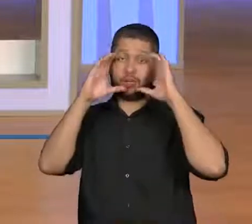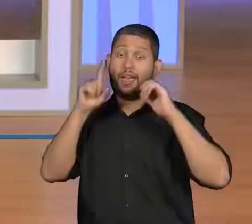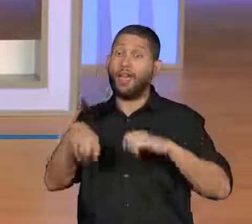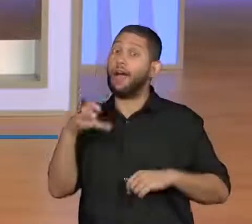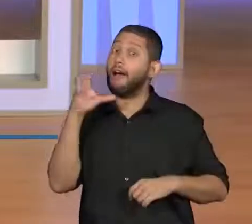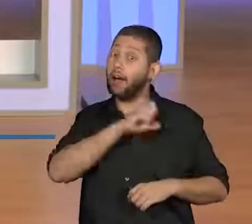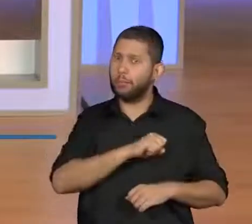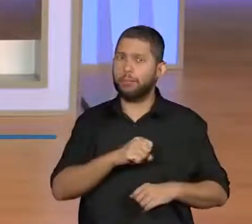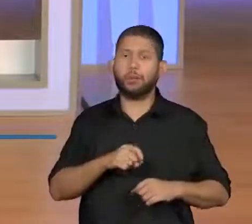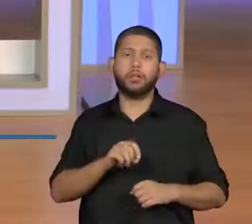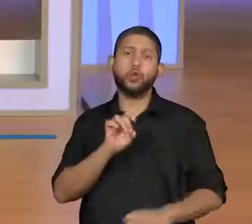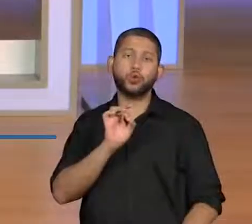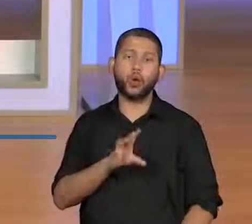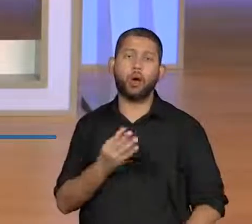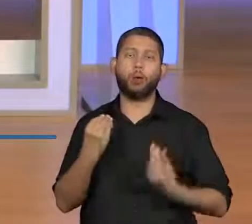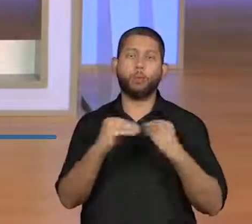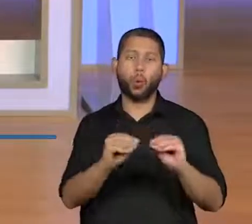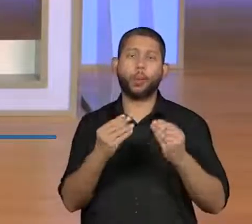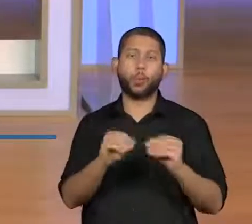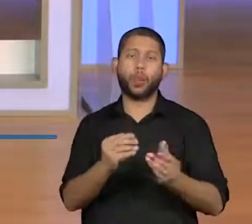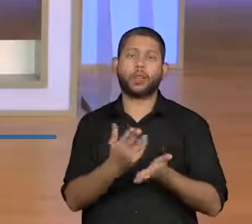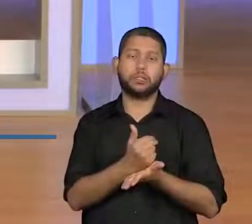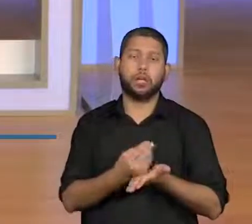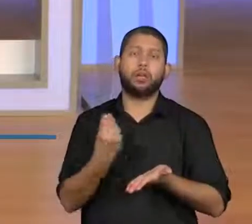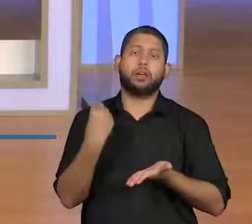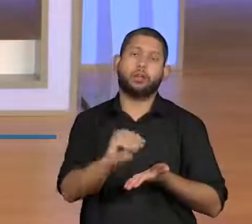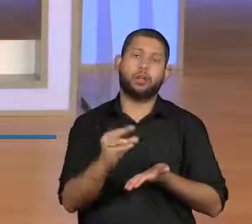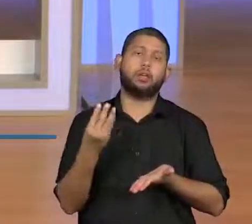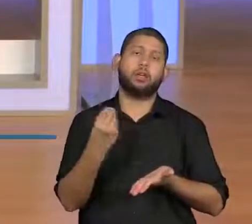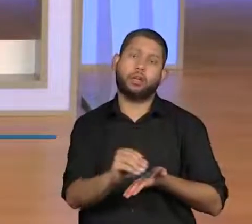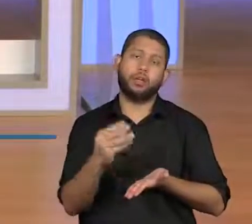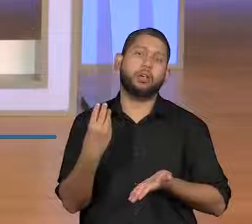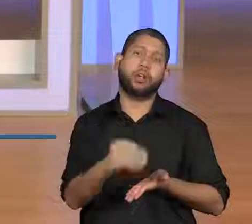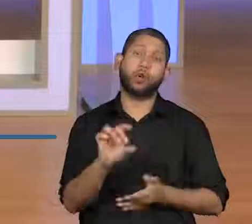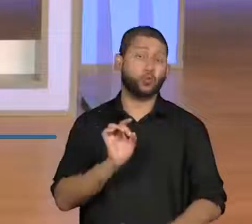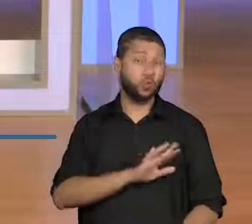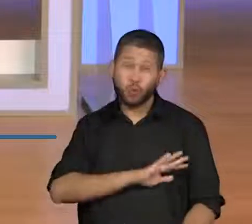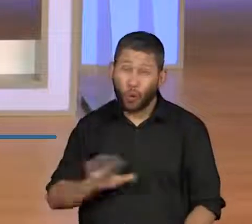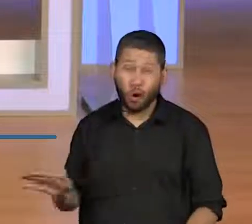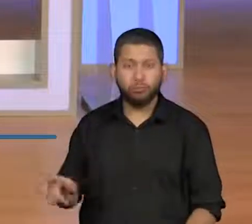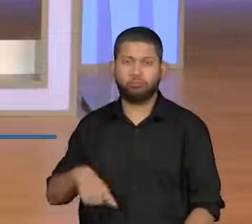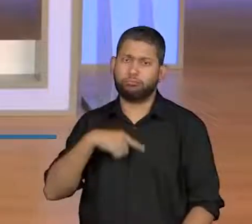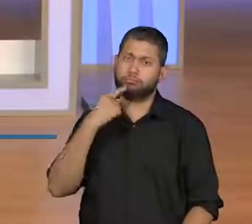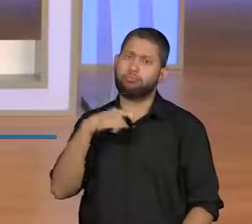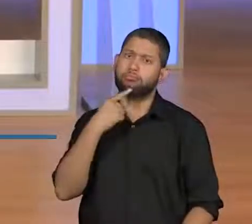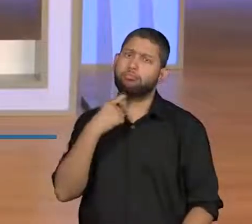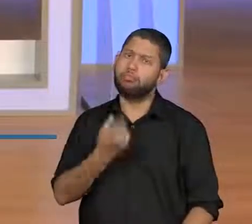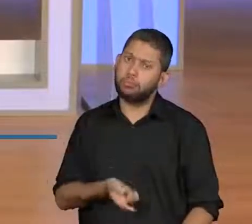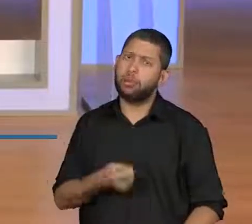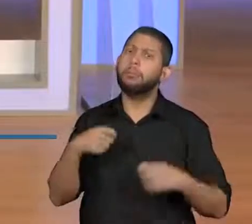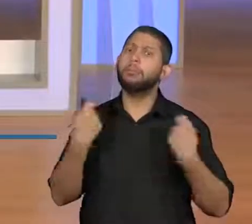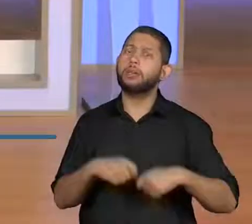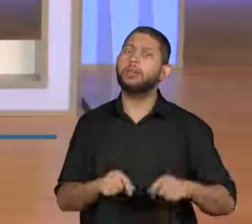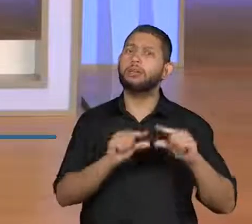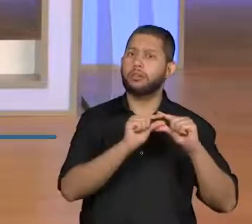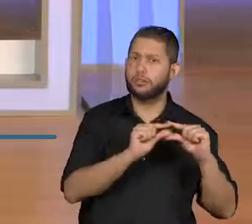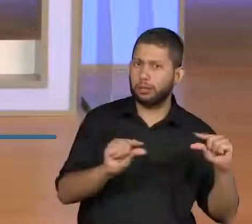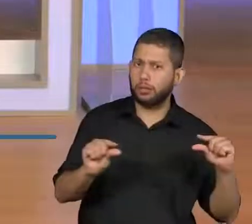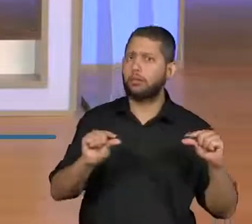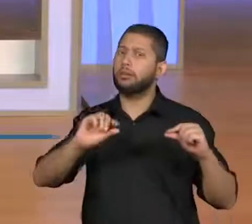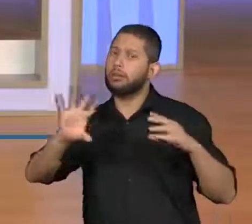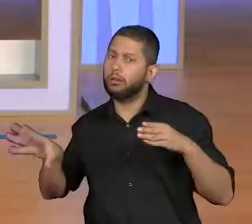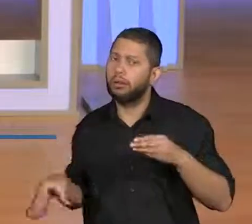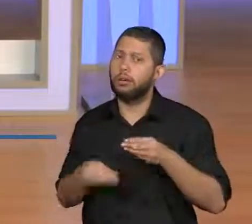um diálogo inteiro só de desenho, ó, não dá não, hein? Para isso, acompanhe várias aulas